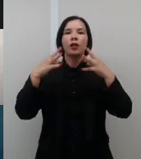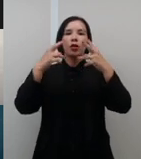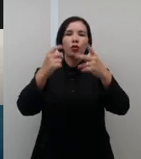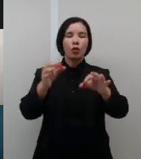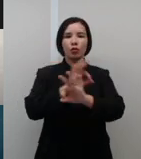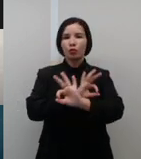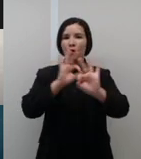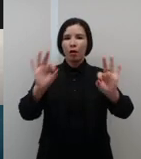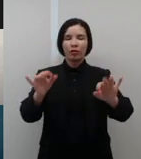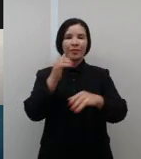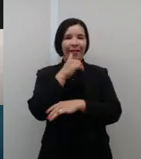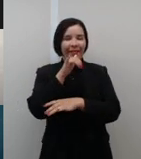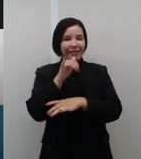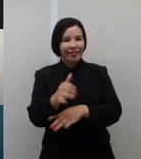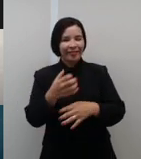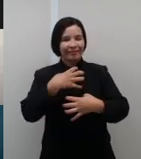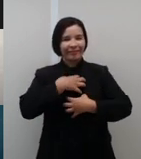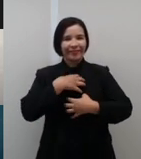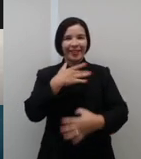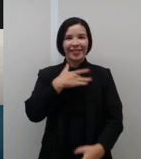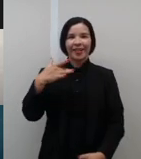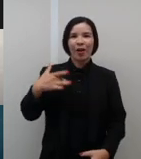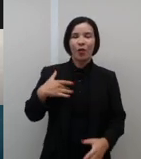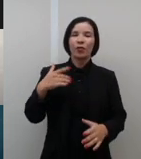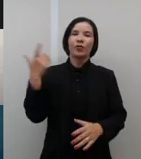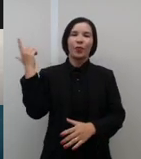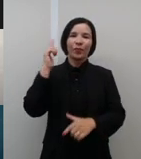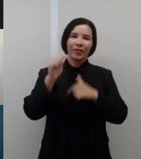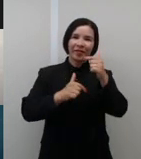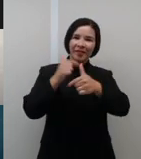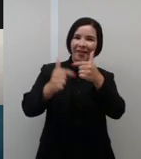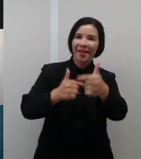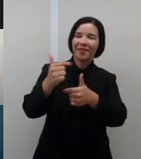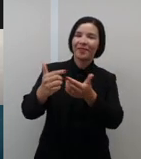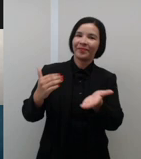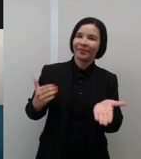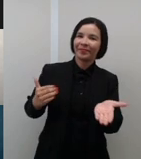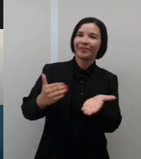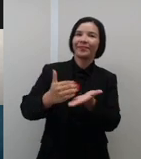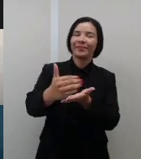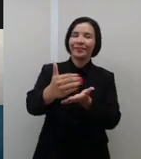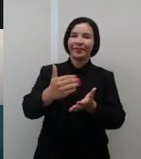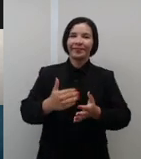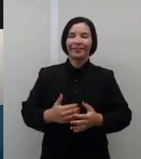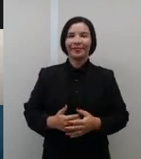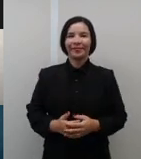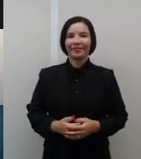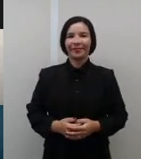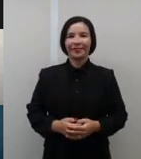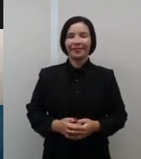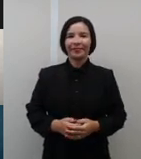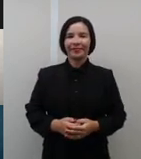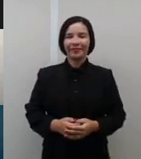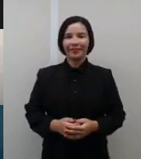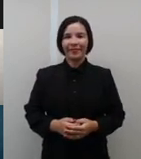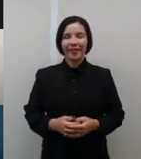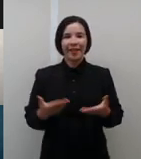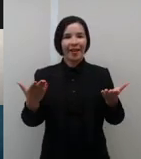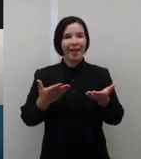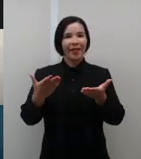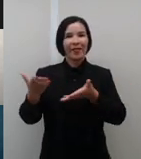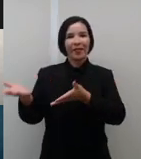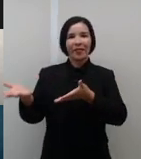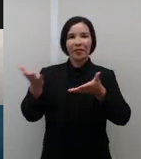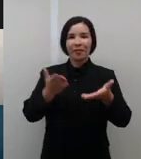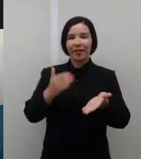energia e saúde para enfrentar os trabalhos que se avizinham. Eu passo a palavra, então, para a secretária,